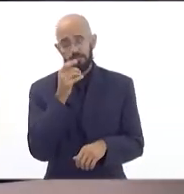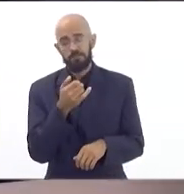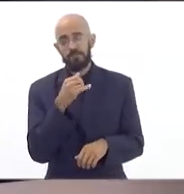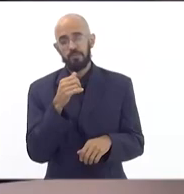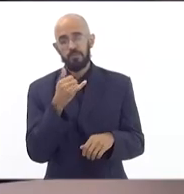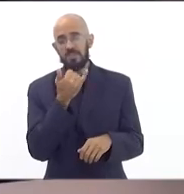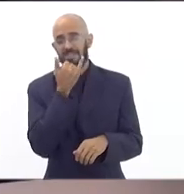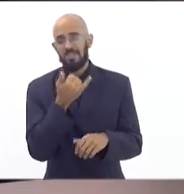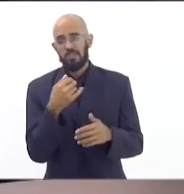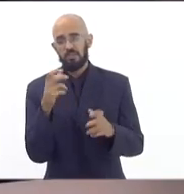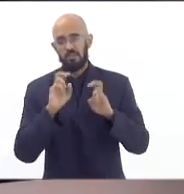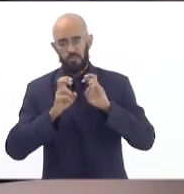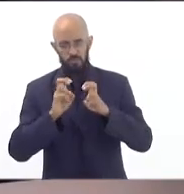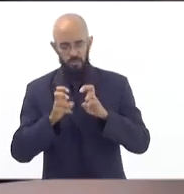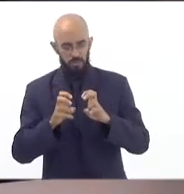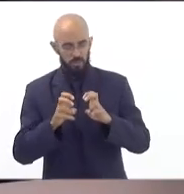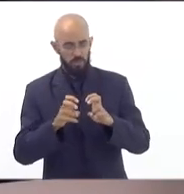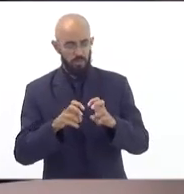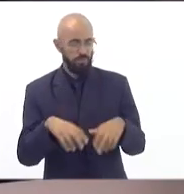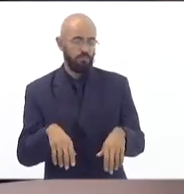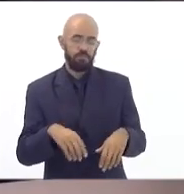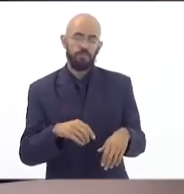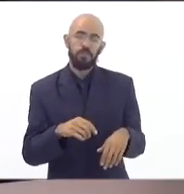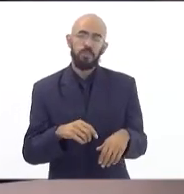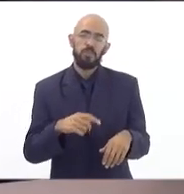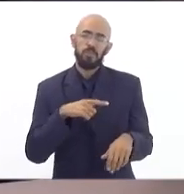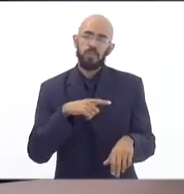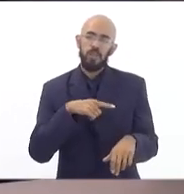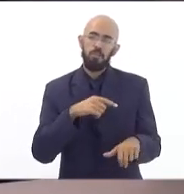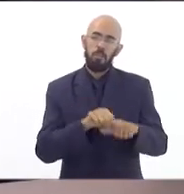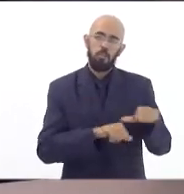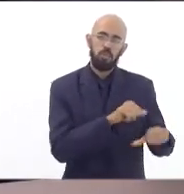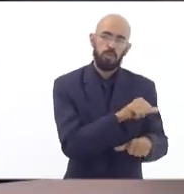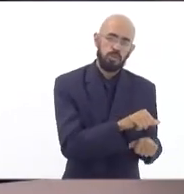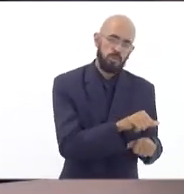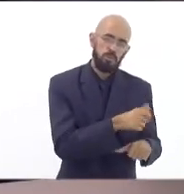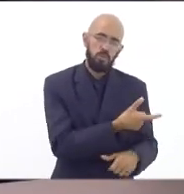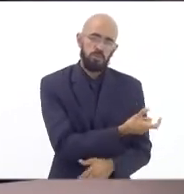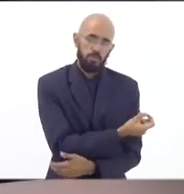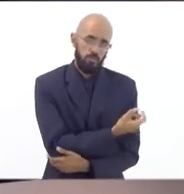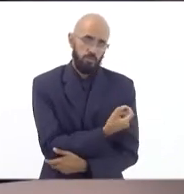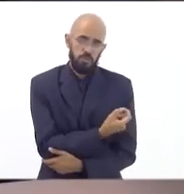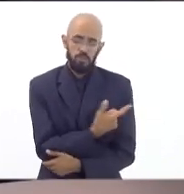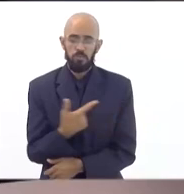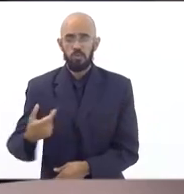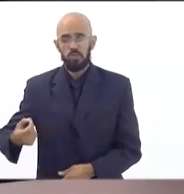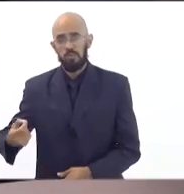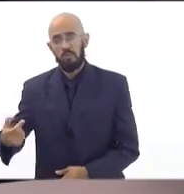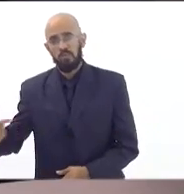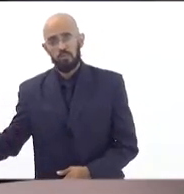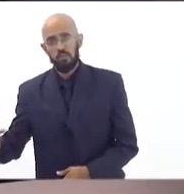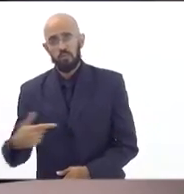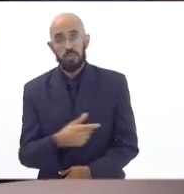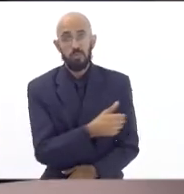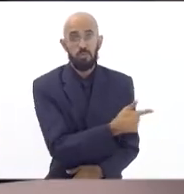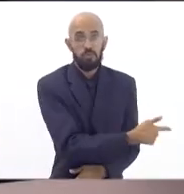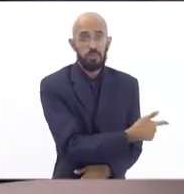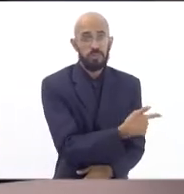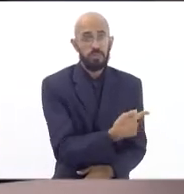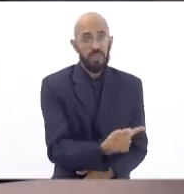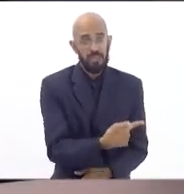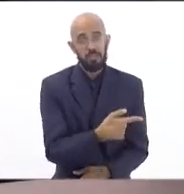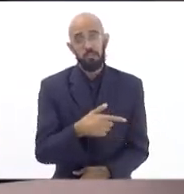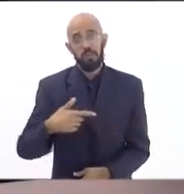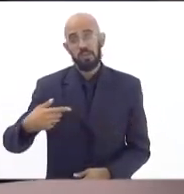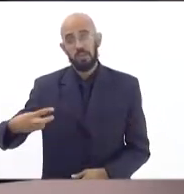monte o que foi apresentado pelo Major fossem a gente tem uma mudança dd2020 para 2021 de 27 para 382